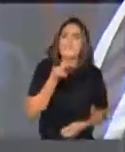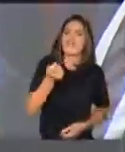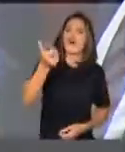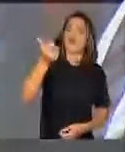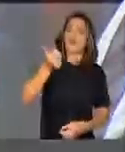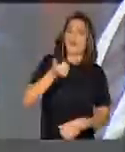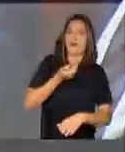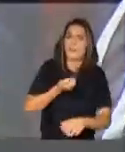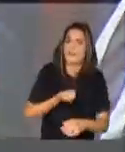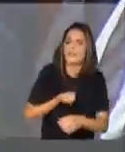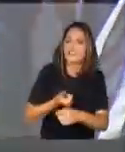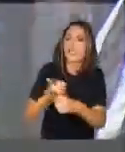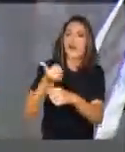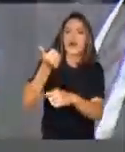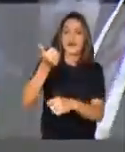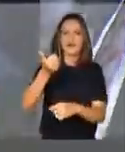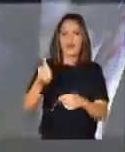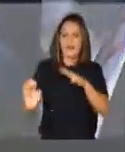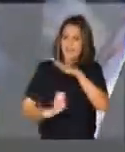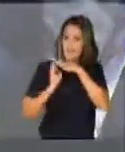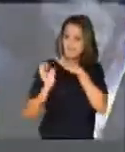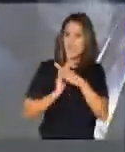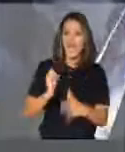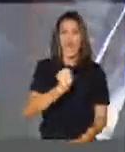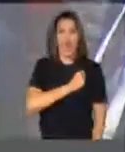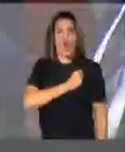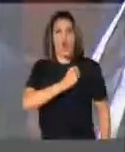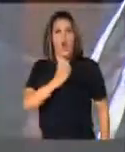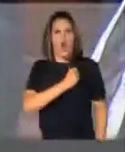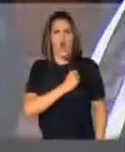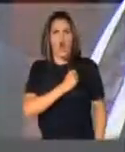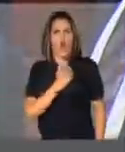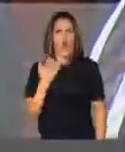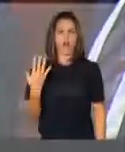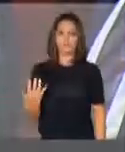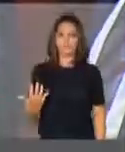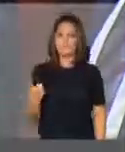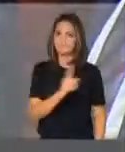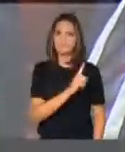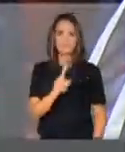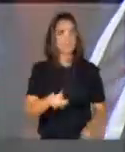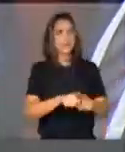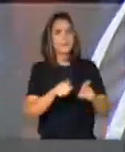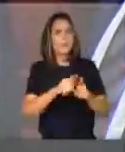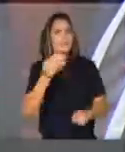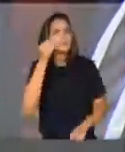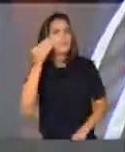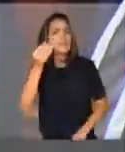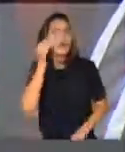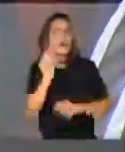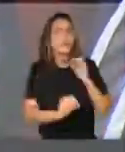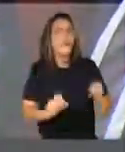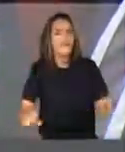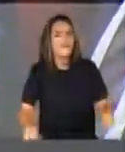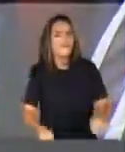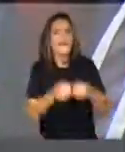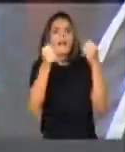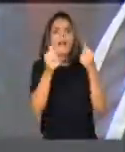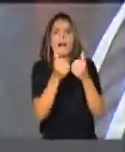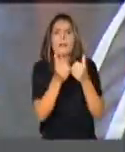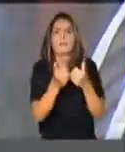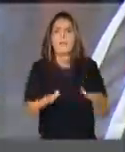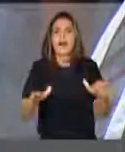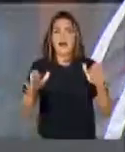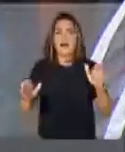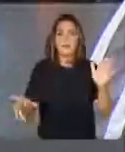às grandes corporações e particularmente de qualquer tentativa de destruição do patrimônio